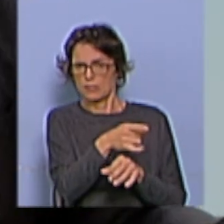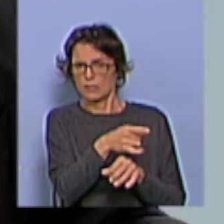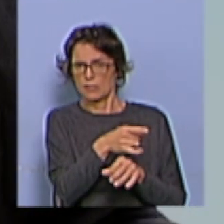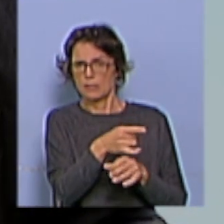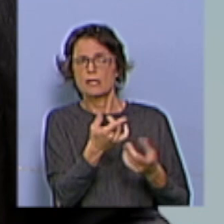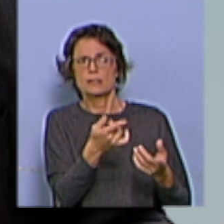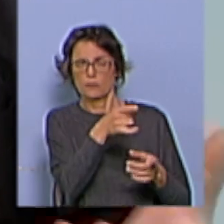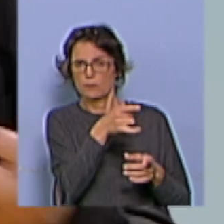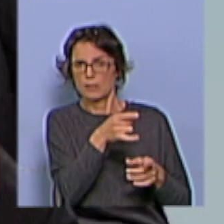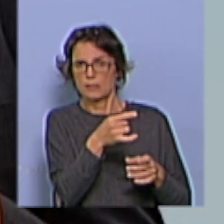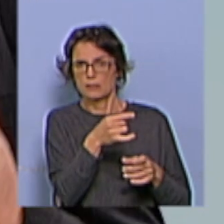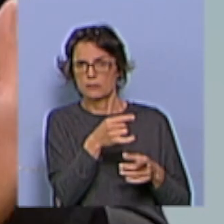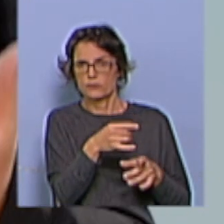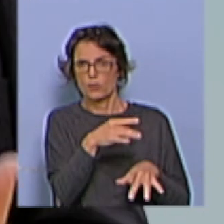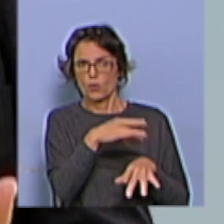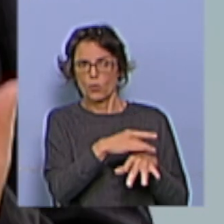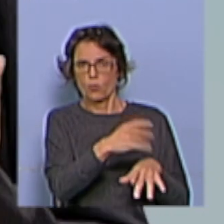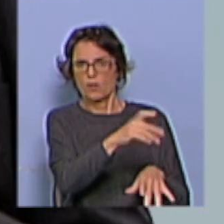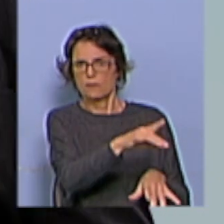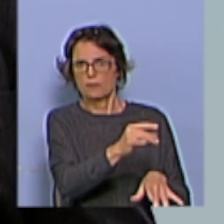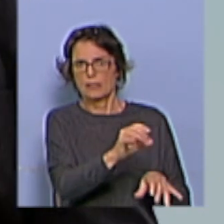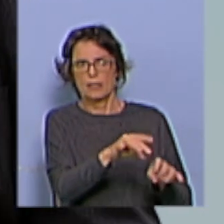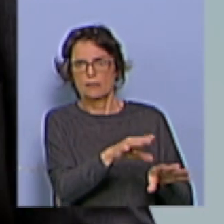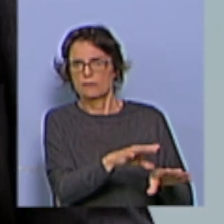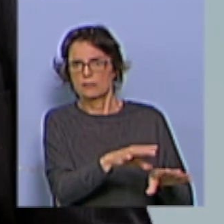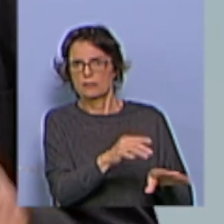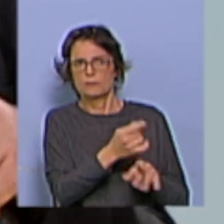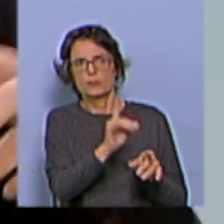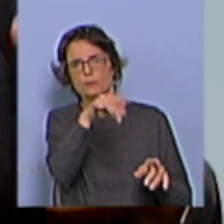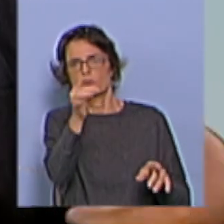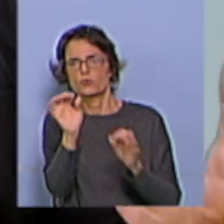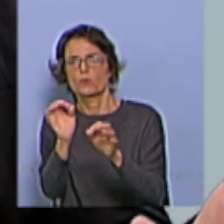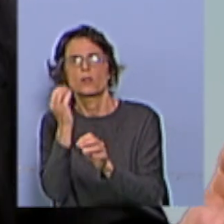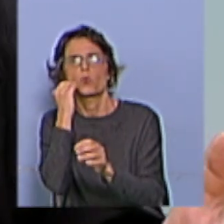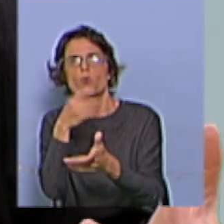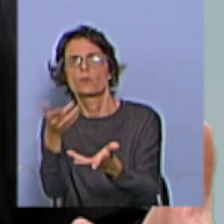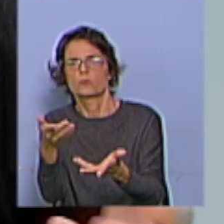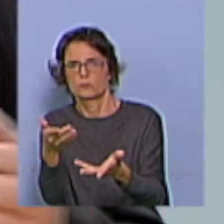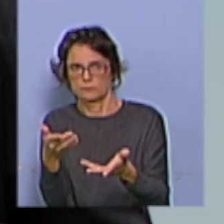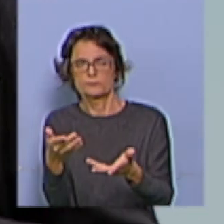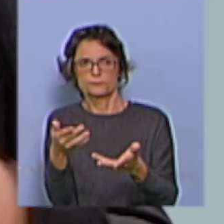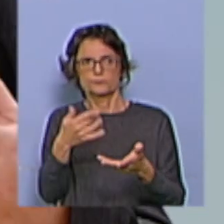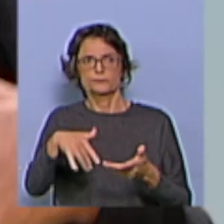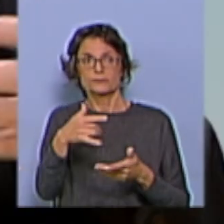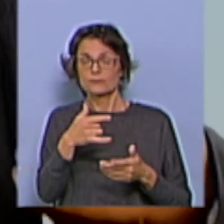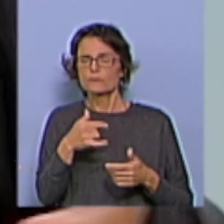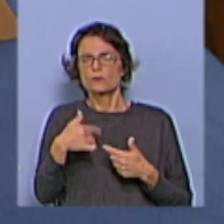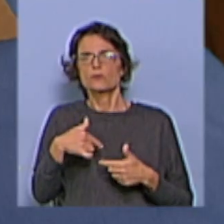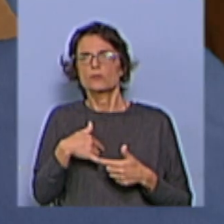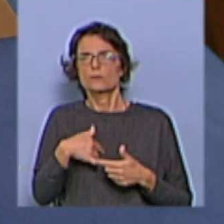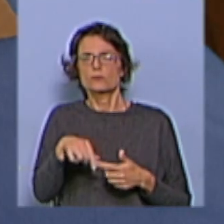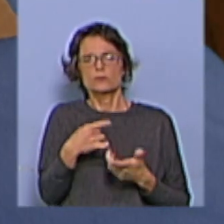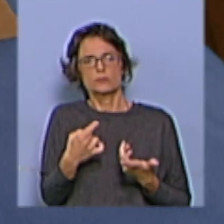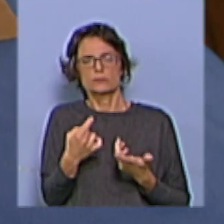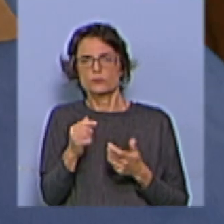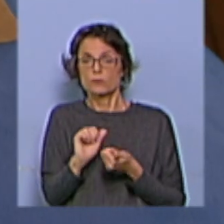é que cuidava a seguir? Portanto, há este cuidado permanente e que alterou, no fundo, as nossas rotinas. O nosso modo de estar e de nos